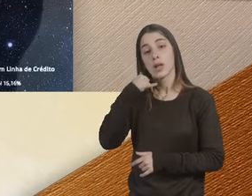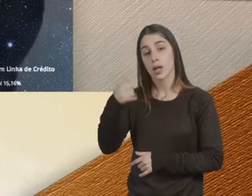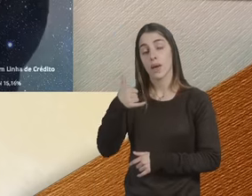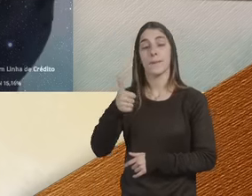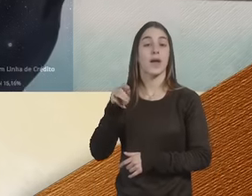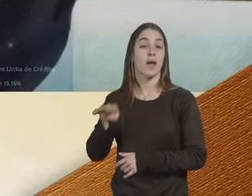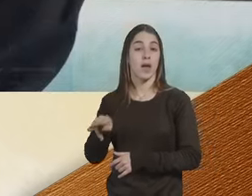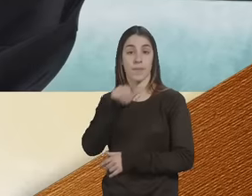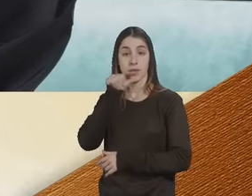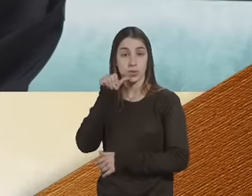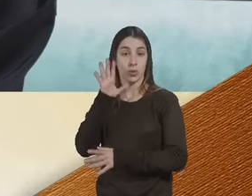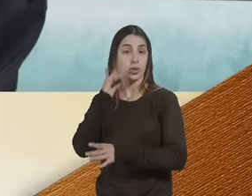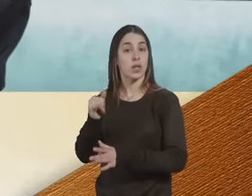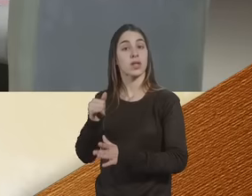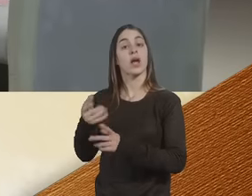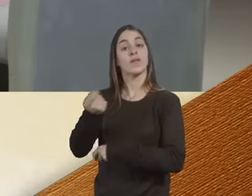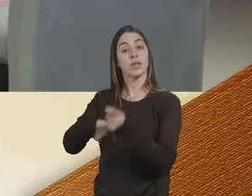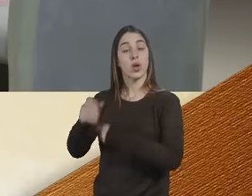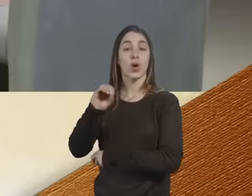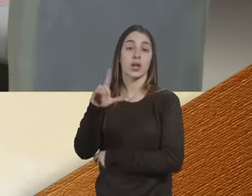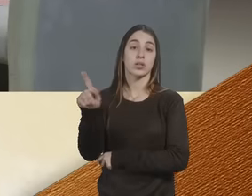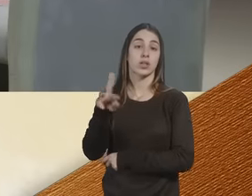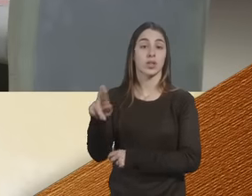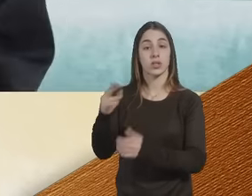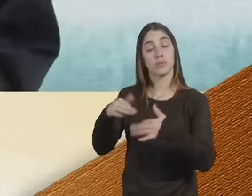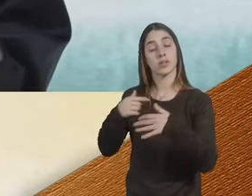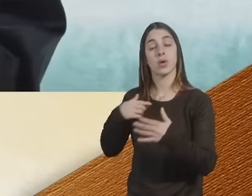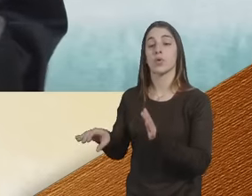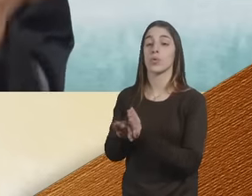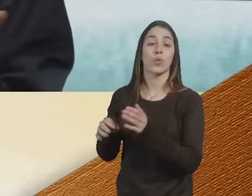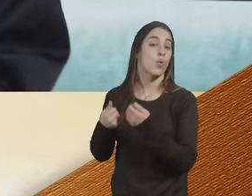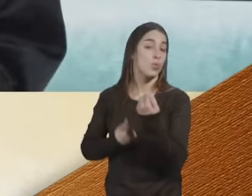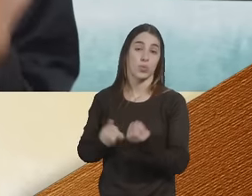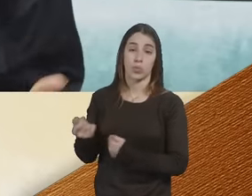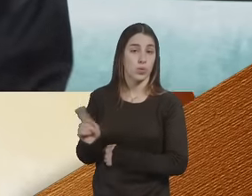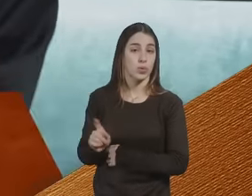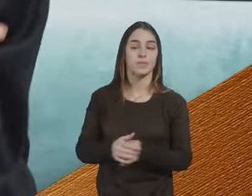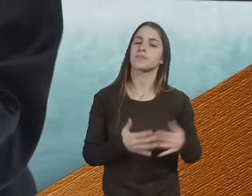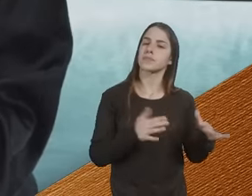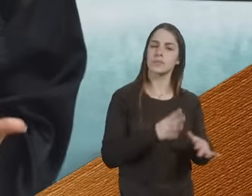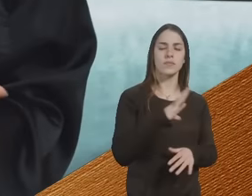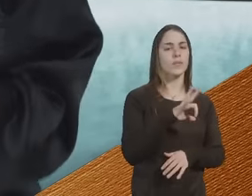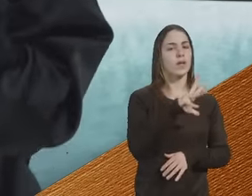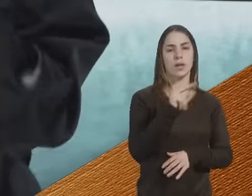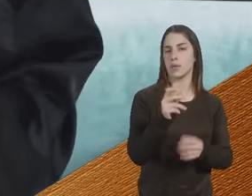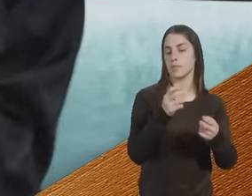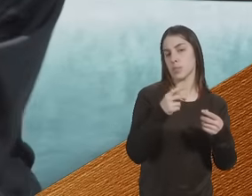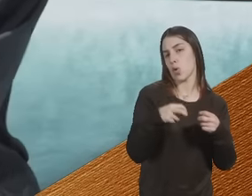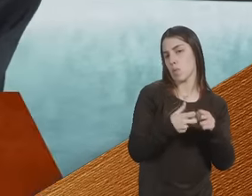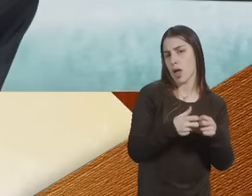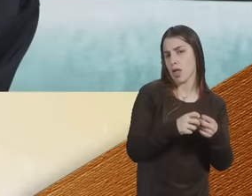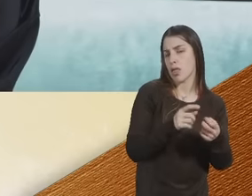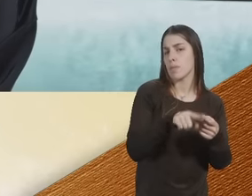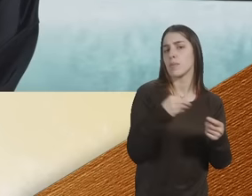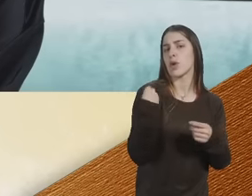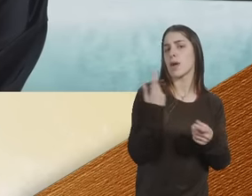vender no LX, mas lembrei-me que eu já nem conduzo. Olha, mas, Célia, não esteja preocupada com isso, que isso não é de todo um problema para nós neste momento, porque nós